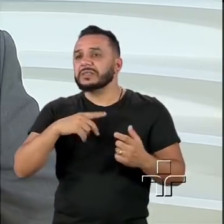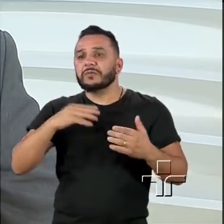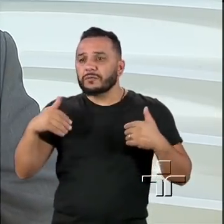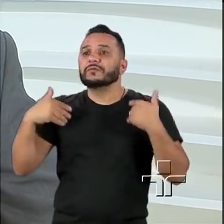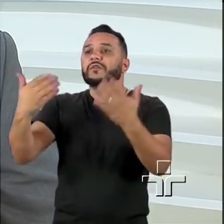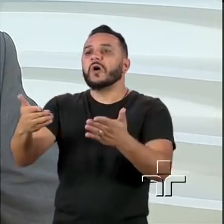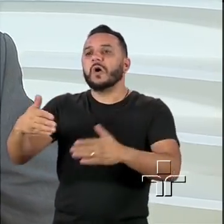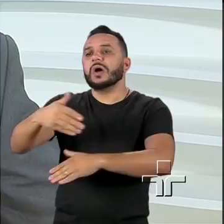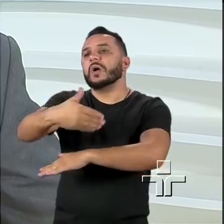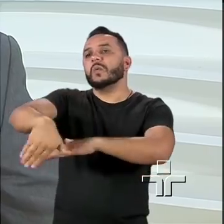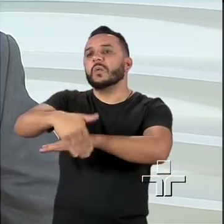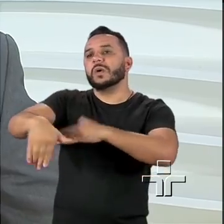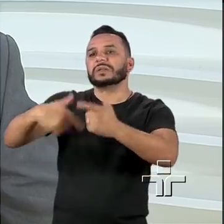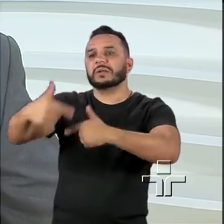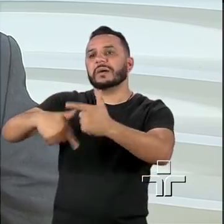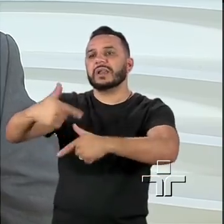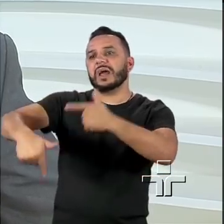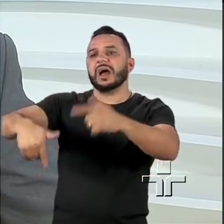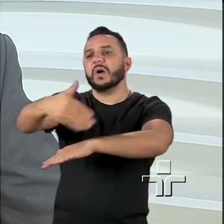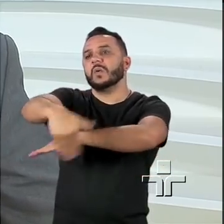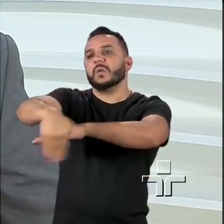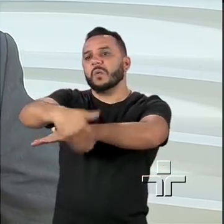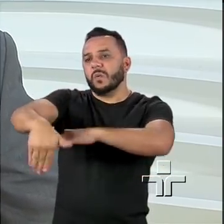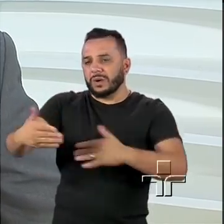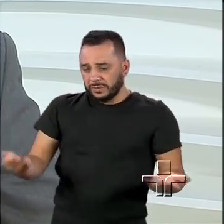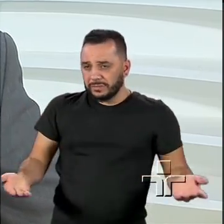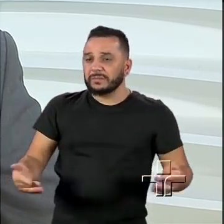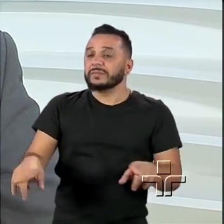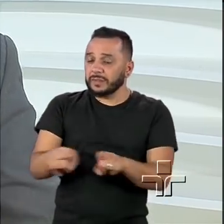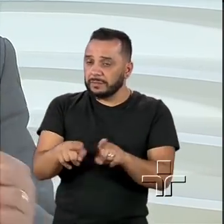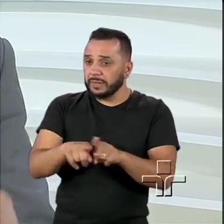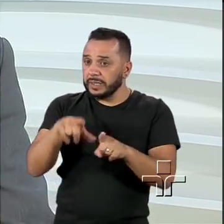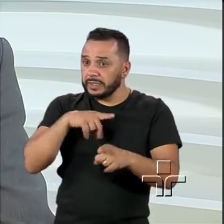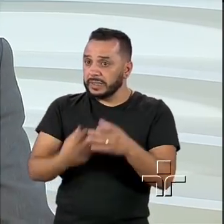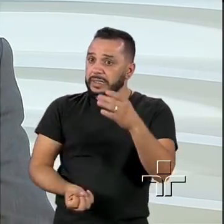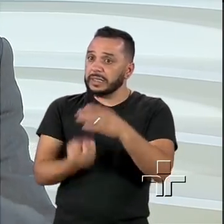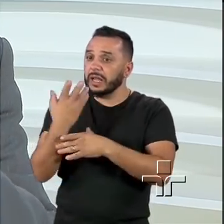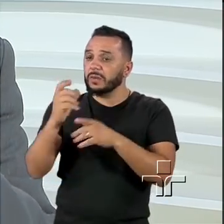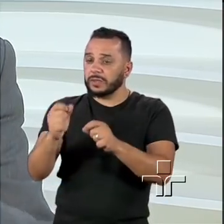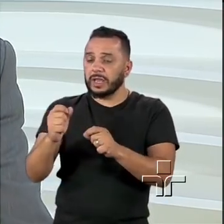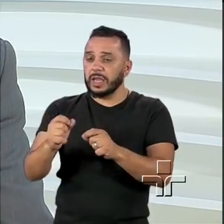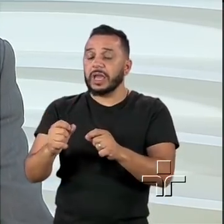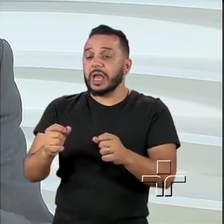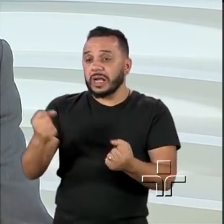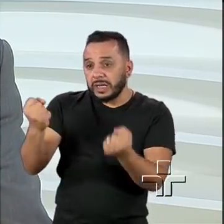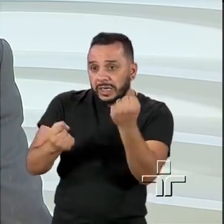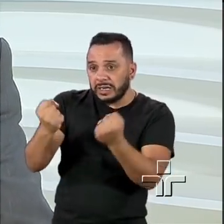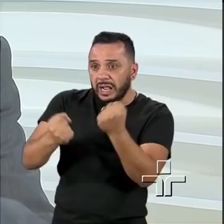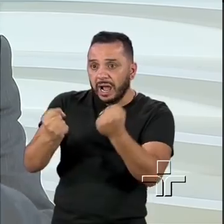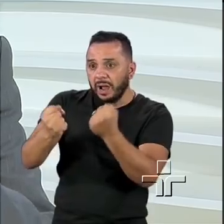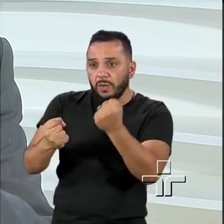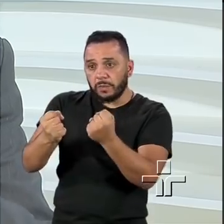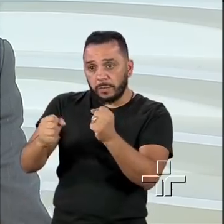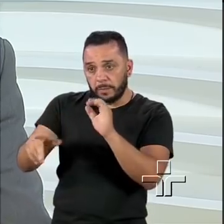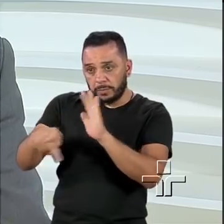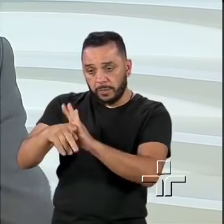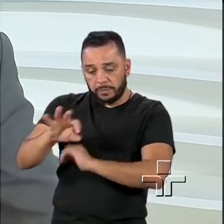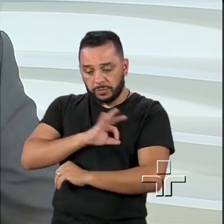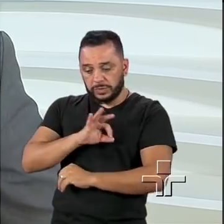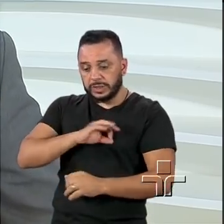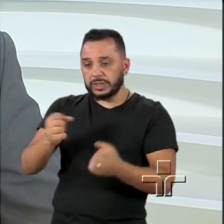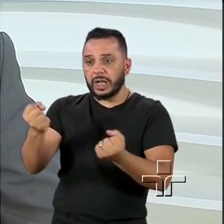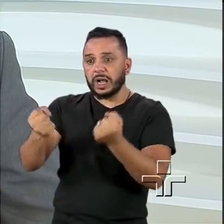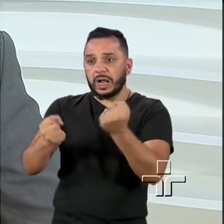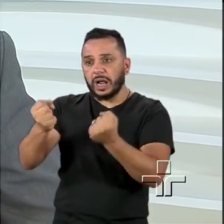das companhias para criar as bases móveis para poder, de fato, ter a presença do policial